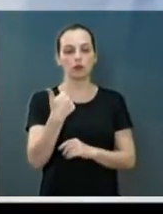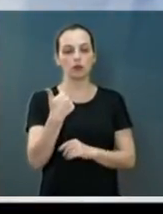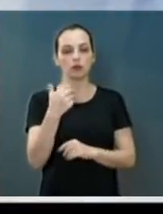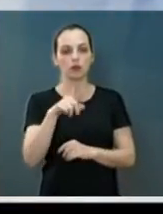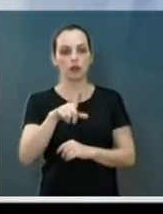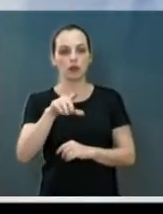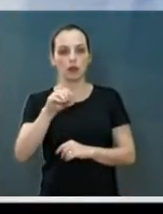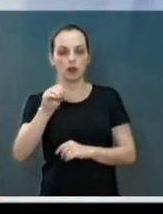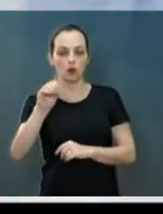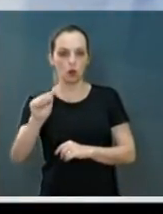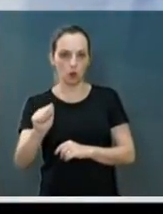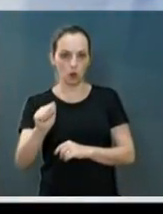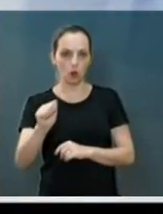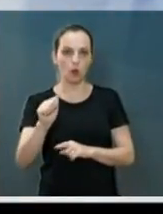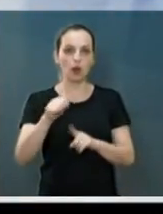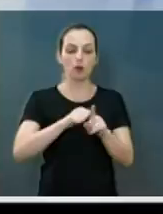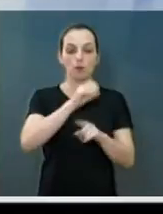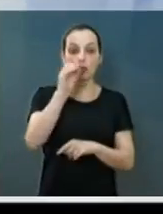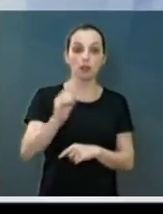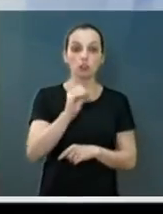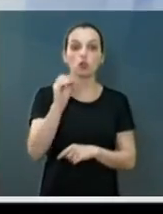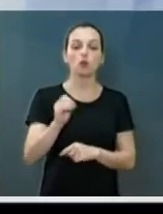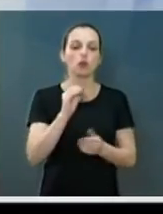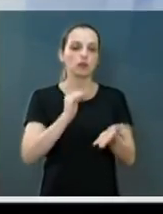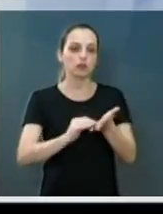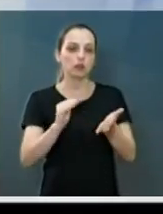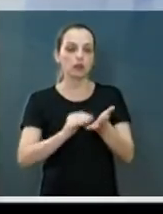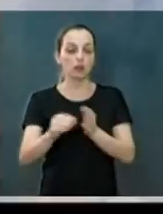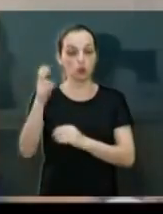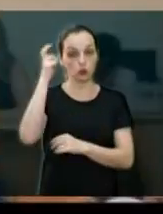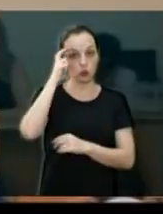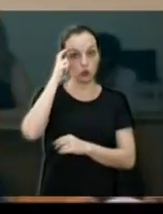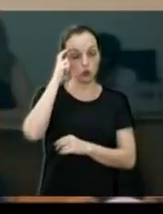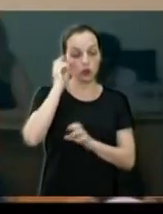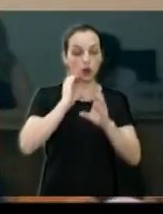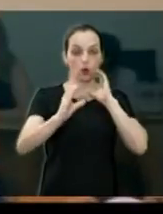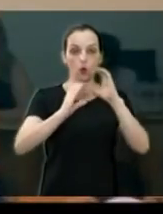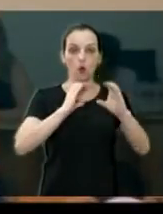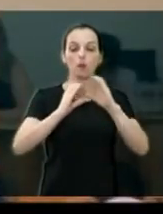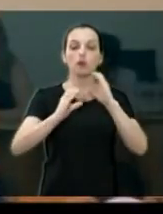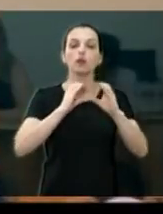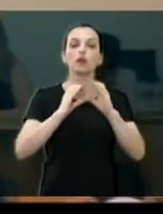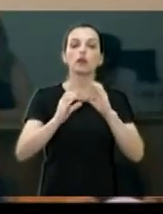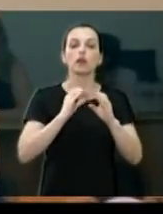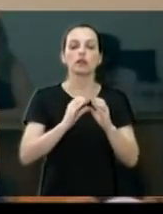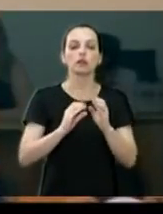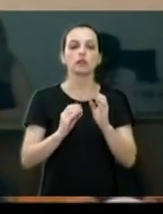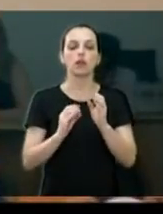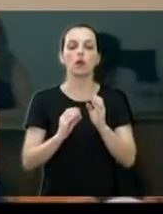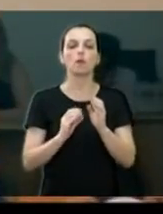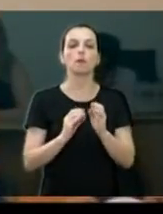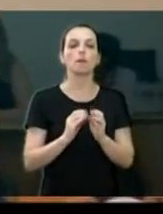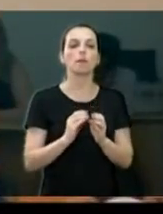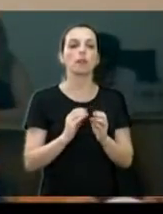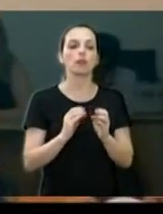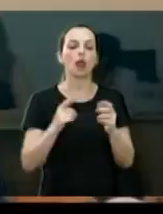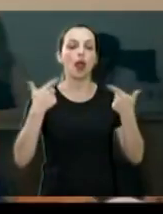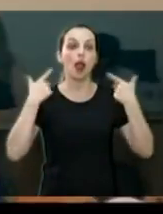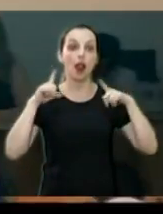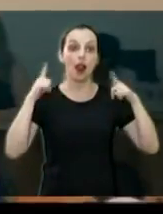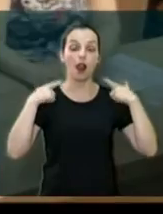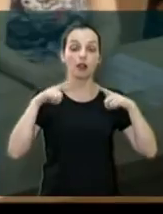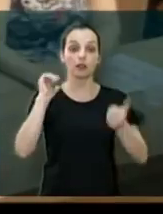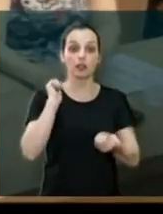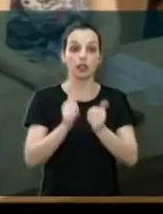outubro. Secretarias de Cultura, Comunicação, Esporte e Lazer, Fundarte e Fundesporte foram os primeiros órgãos municipais